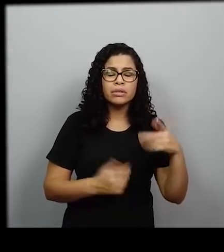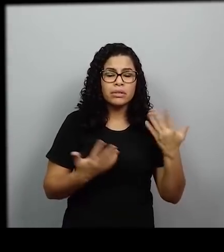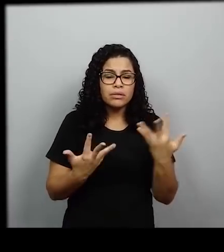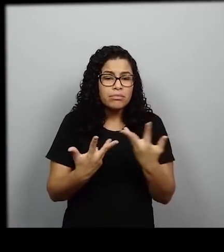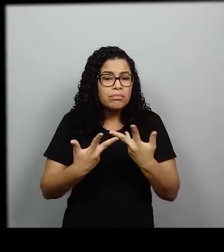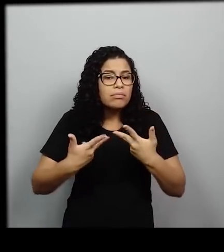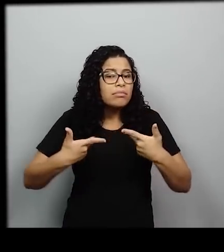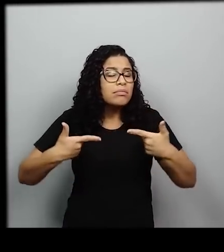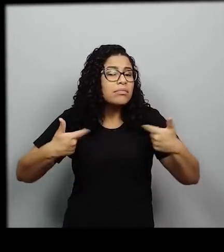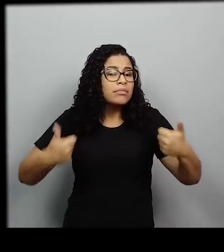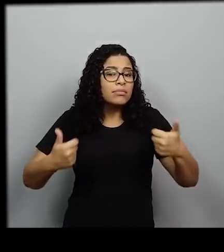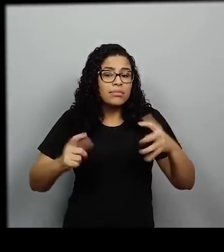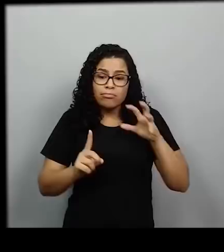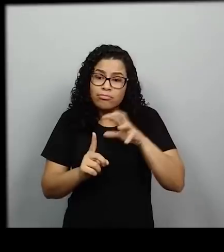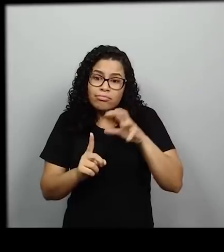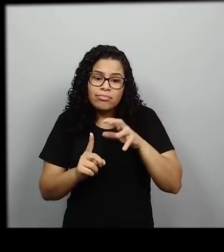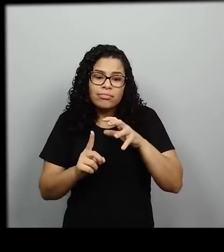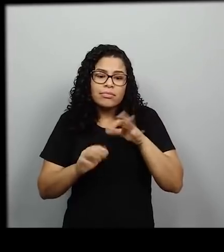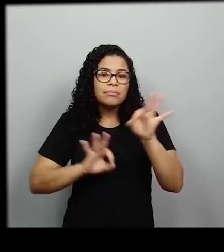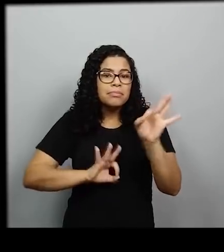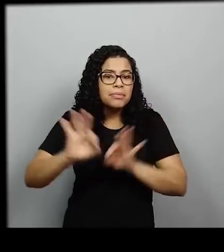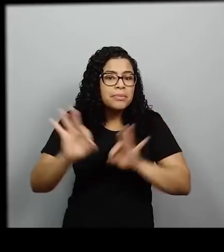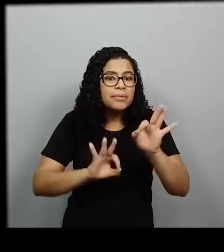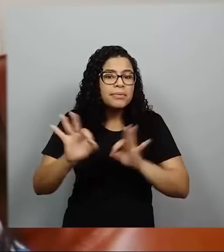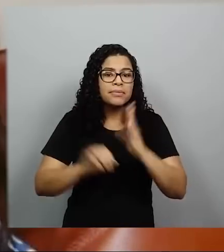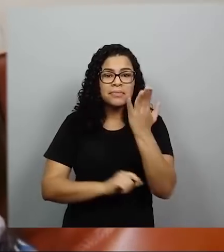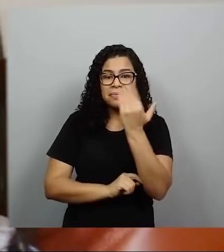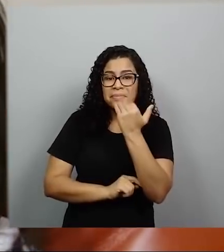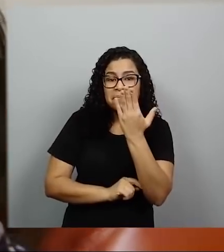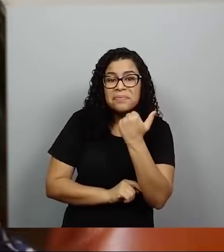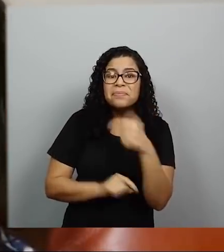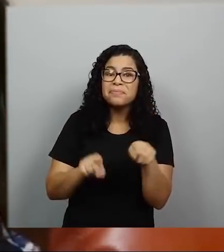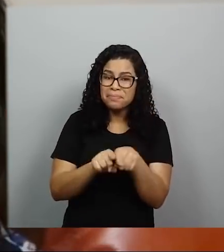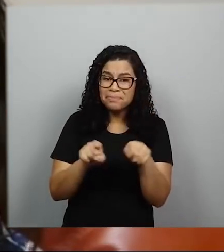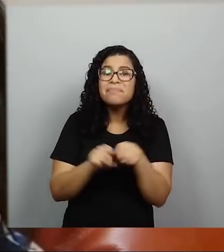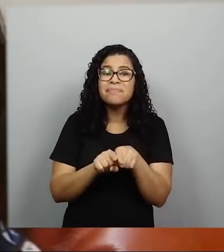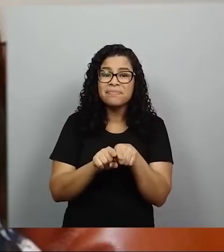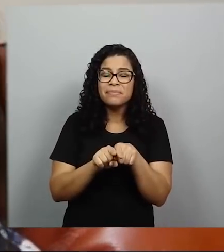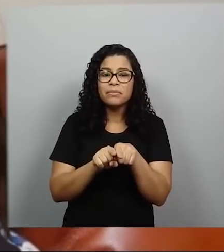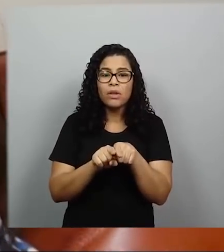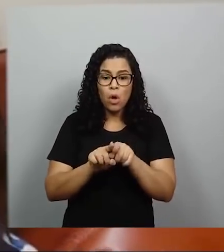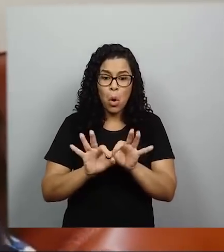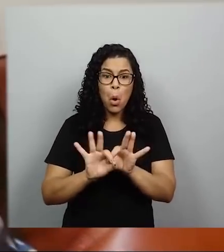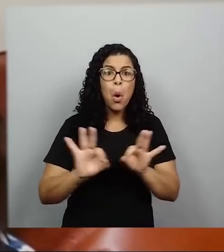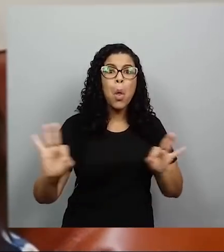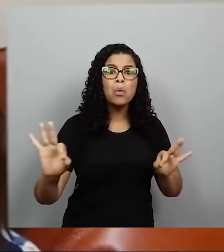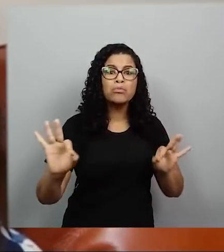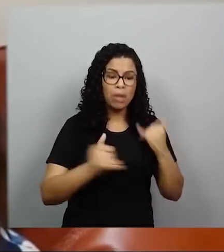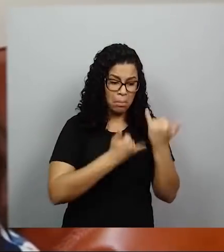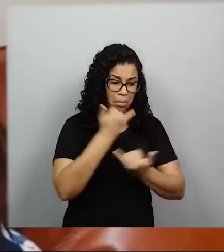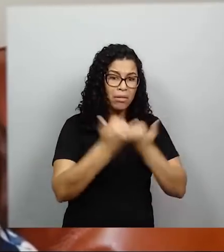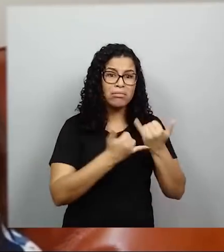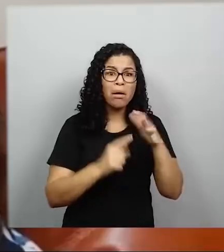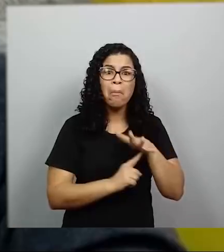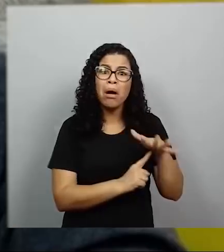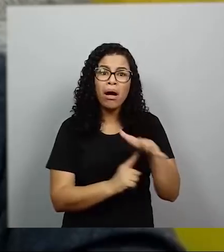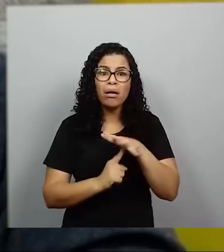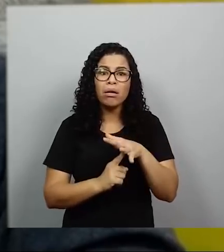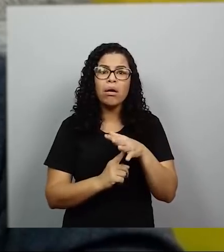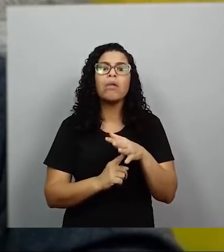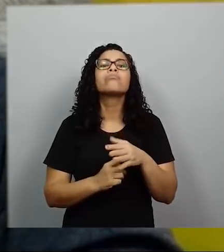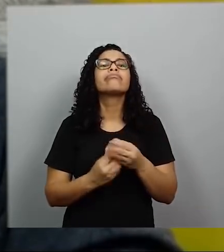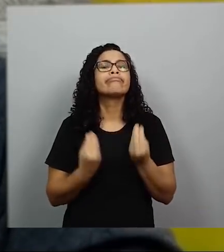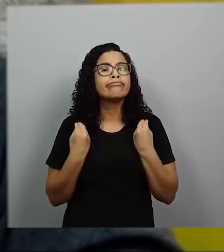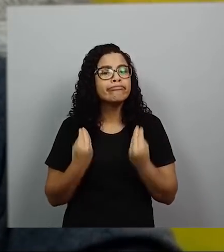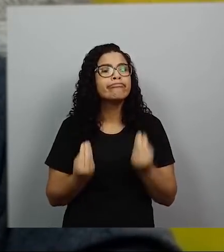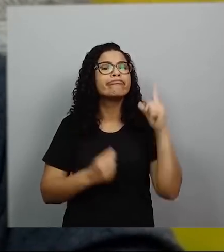refeições maravilhosas preparadas pelas cozinheiras. E ficar longe das brincadeiras no parque, então... Como